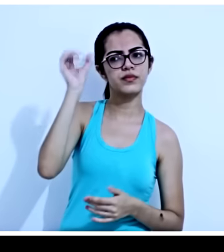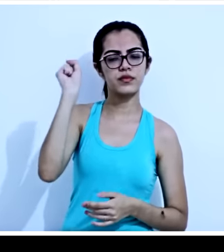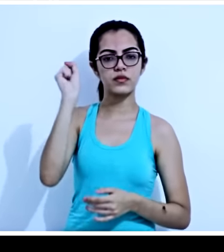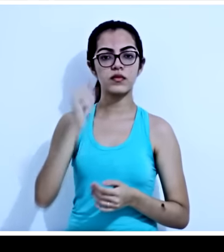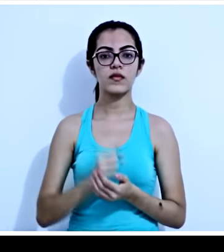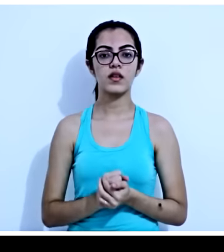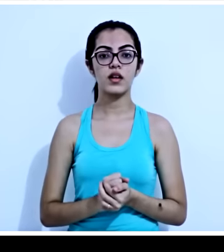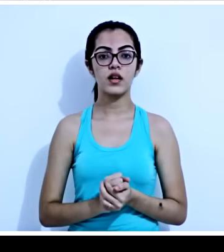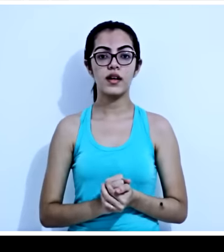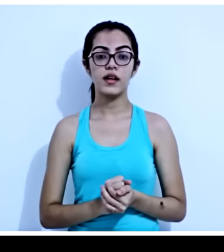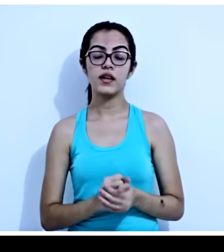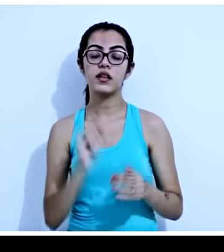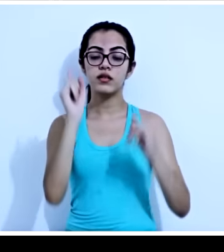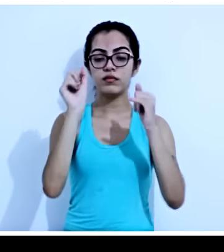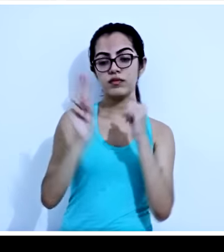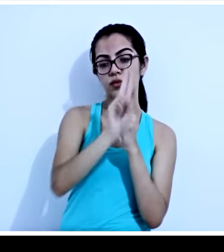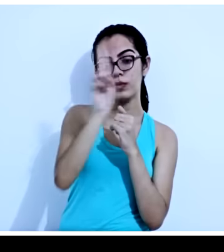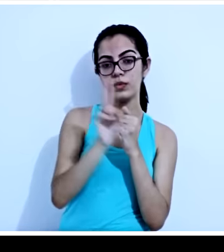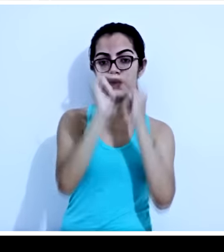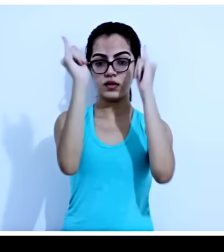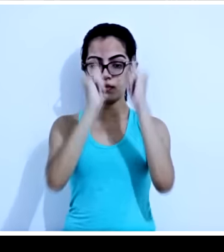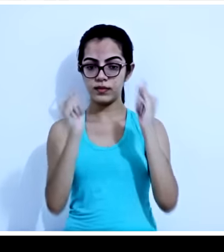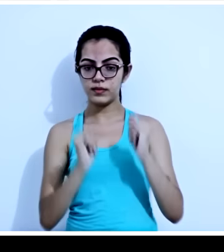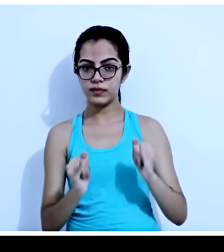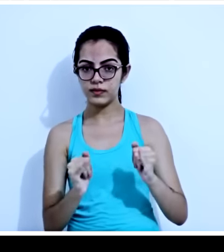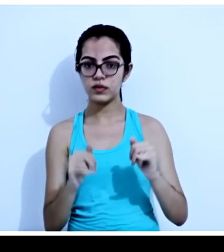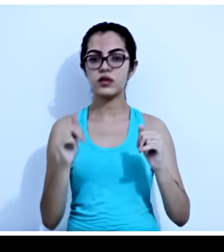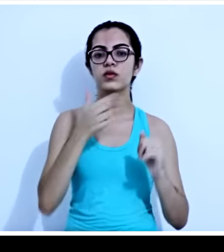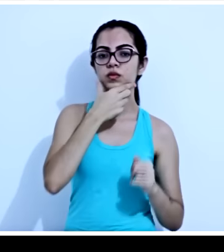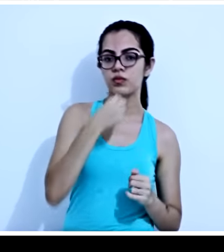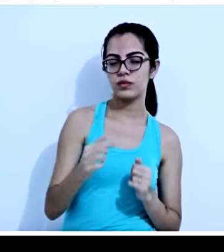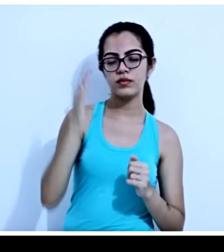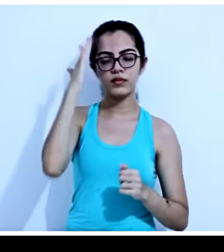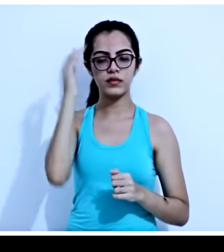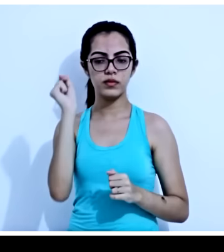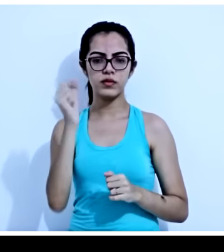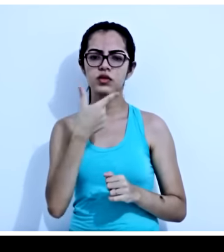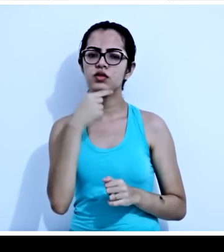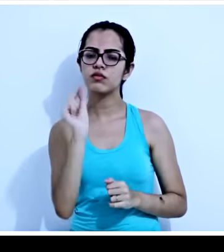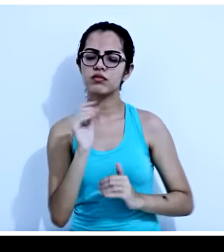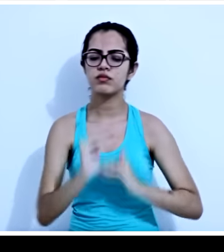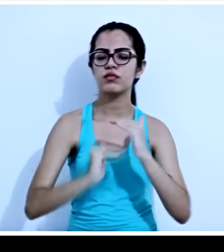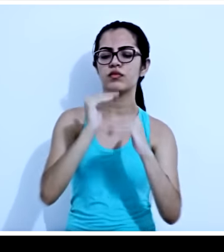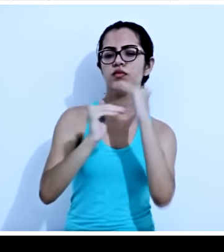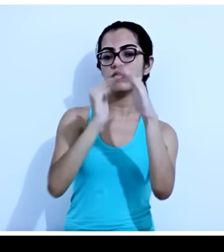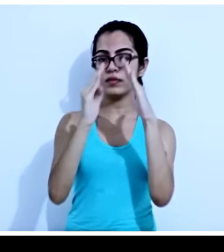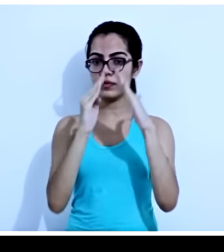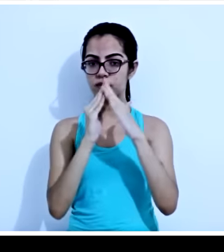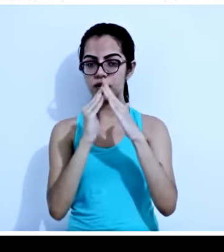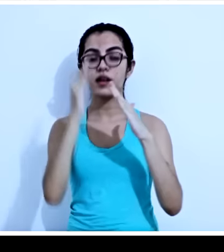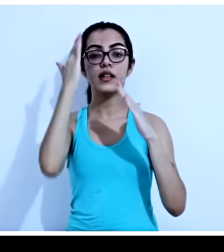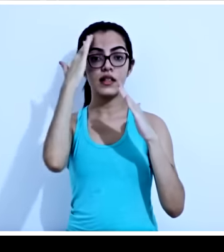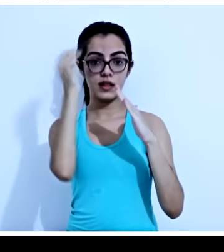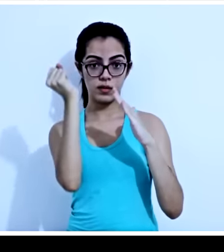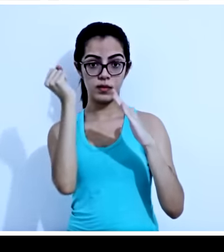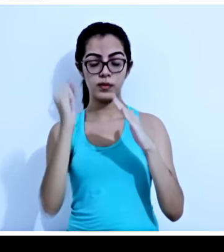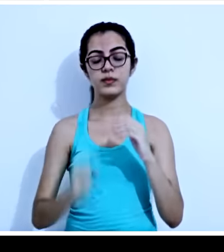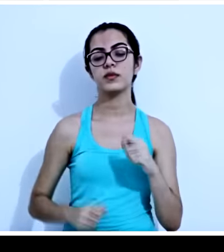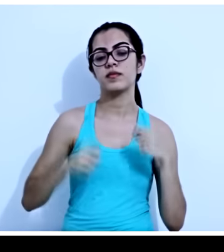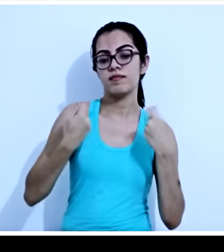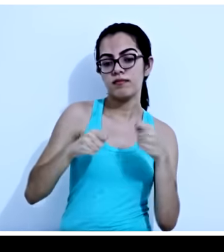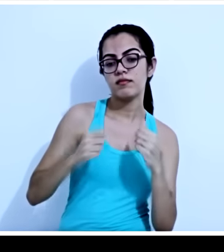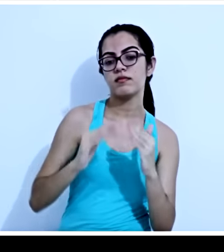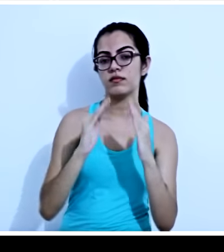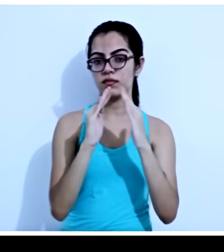figura daquele que constrói a sua casa. Sabemos que para construir uma edificação é necessário um alicerce